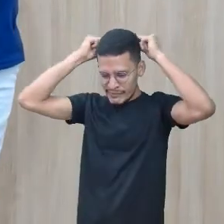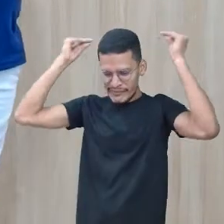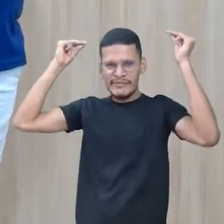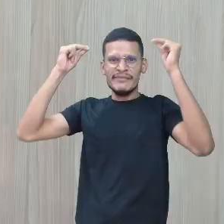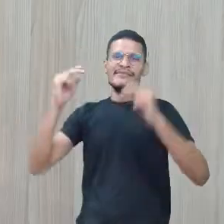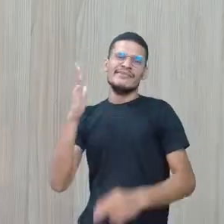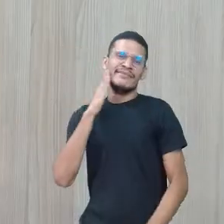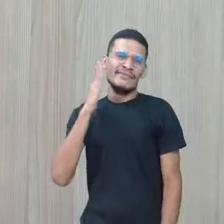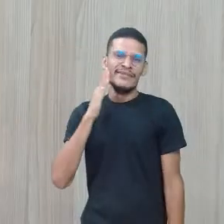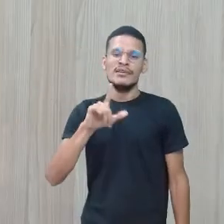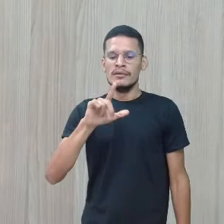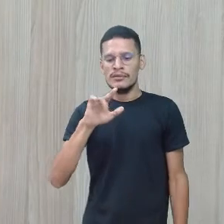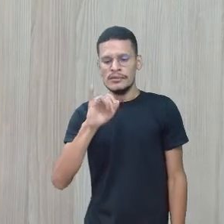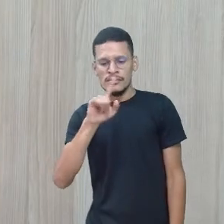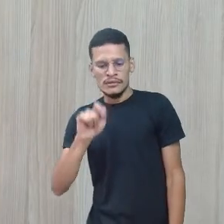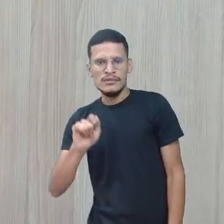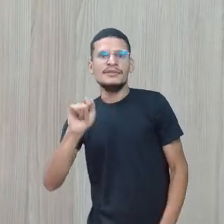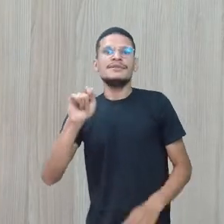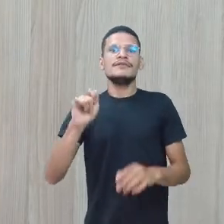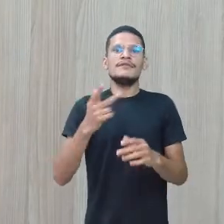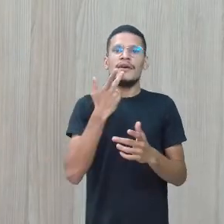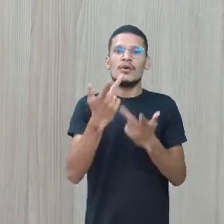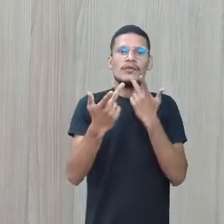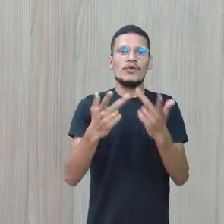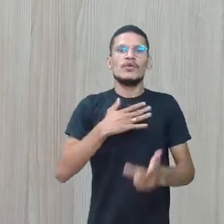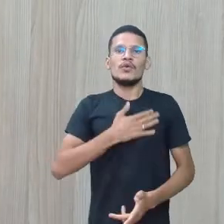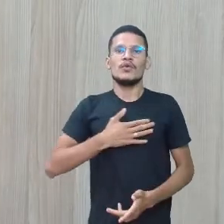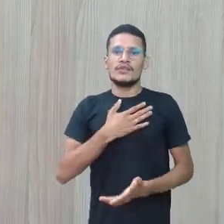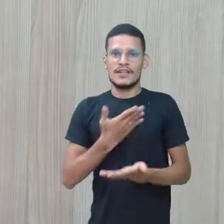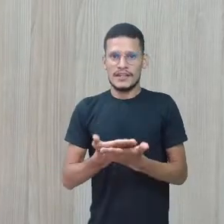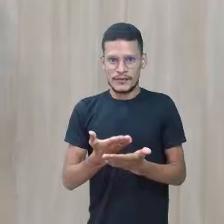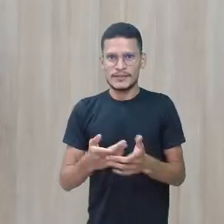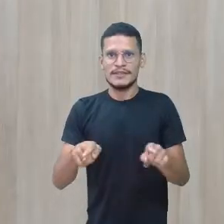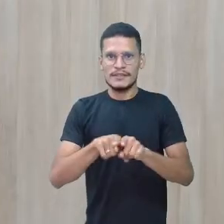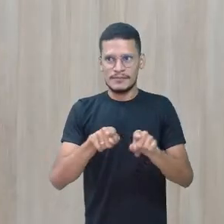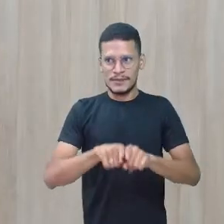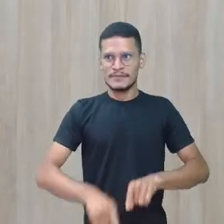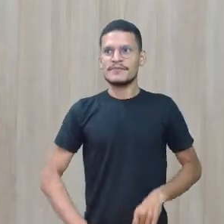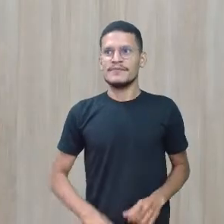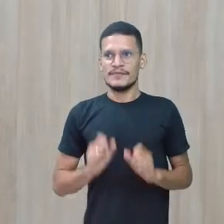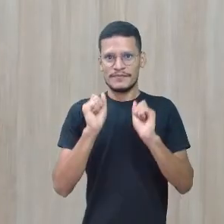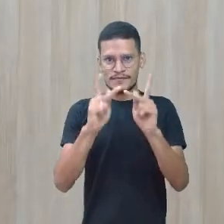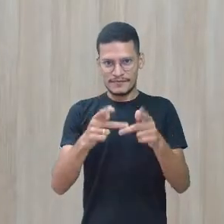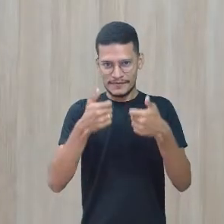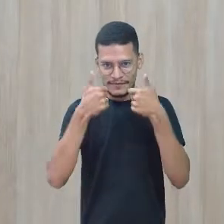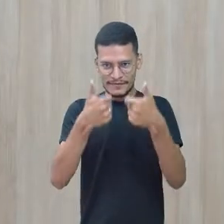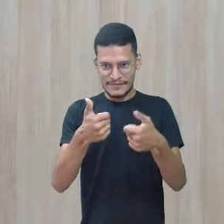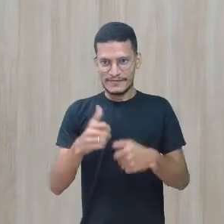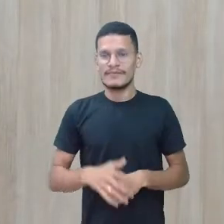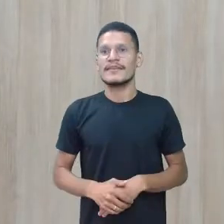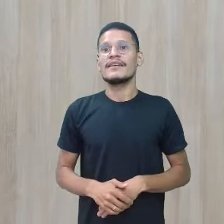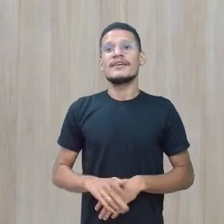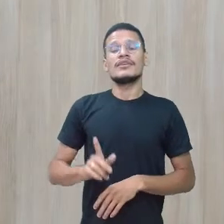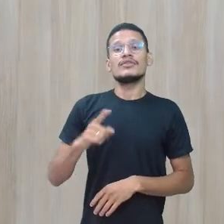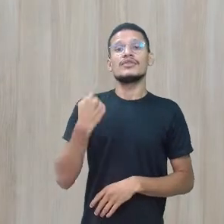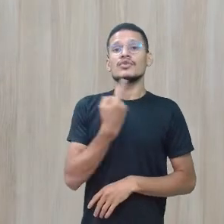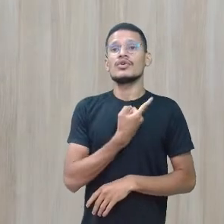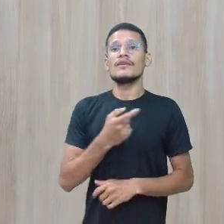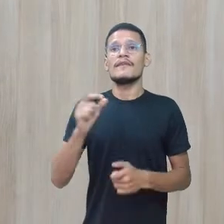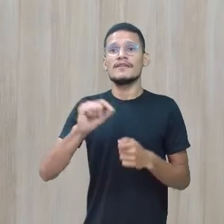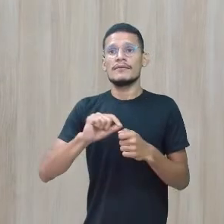a Luísa está dizendo que gosta muito da aula, tá certo? Então, ok. Tá massa. Ok, Luiz. Então a gente faz isso,